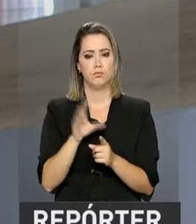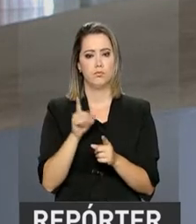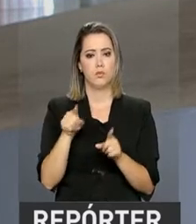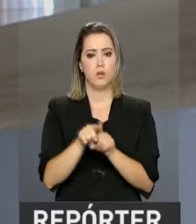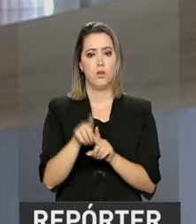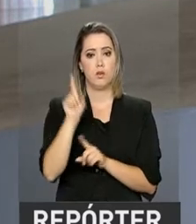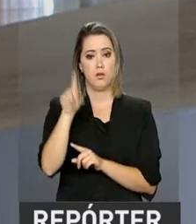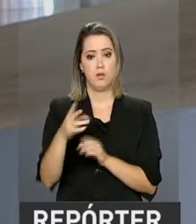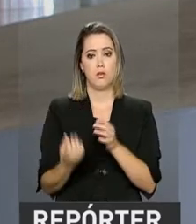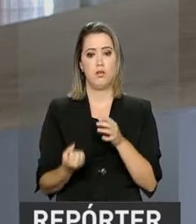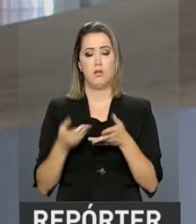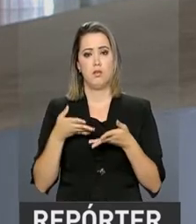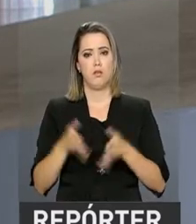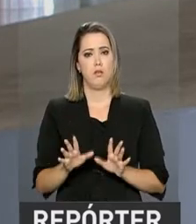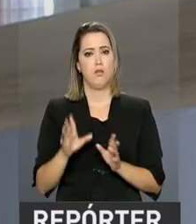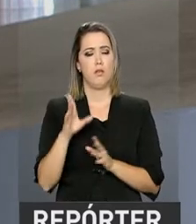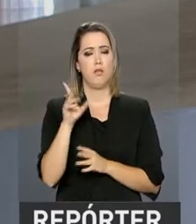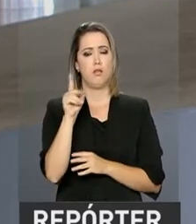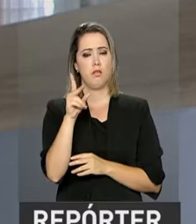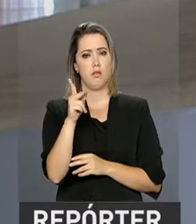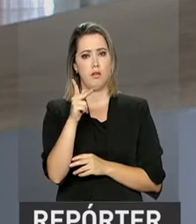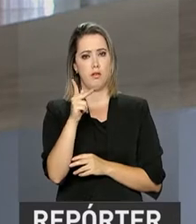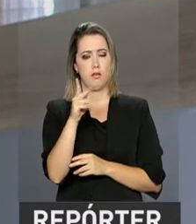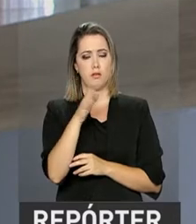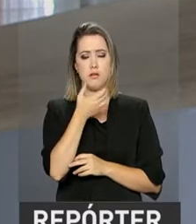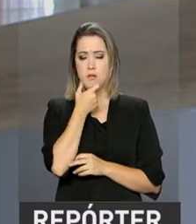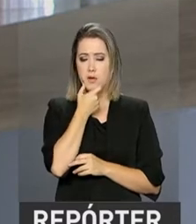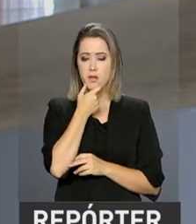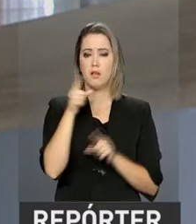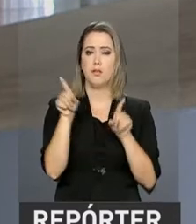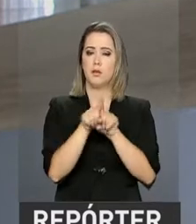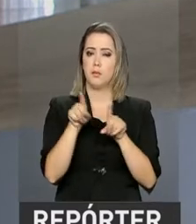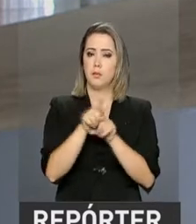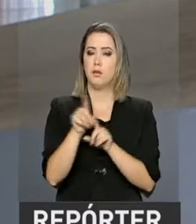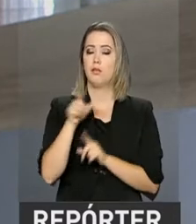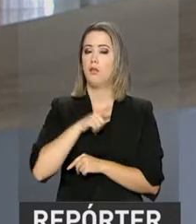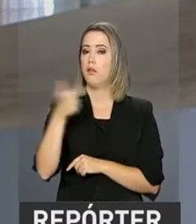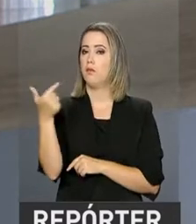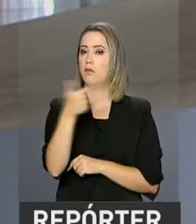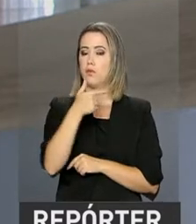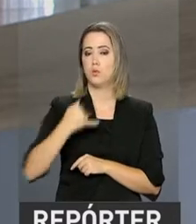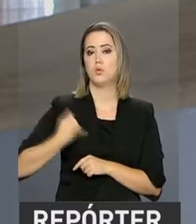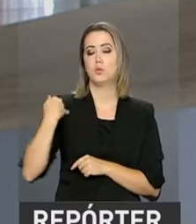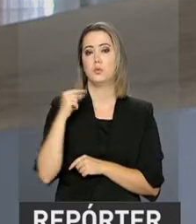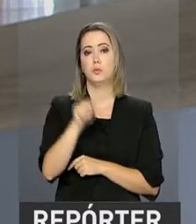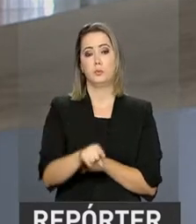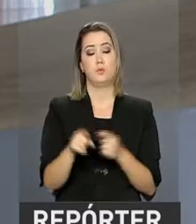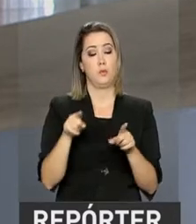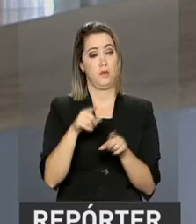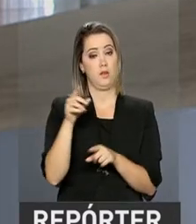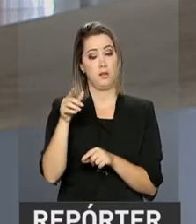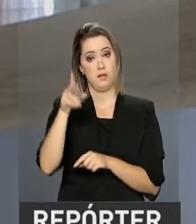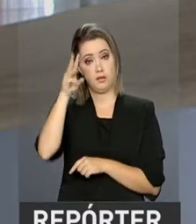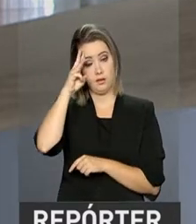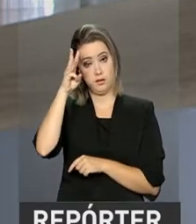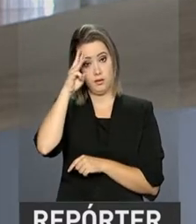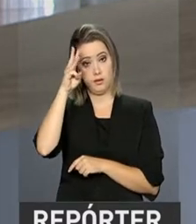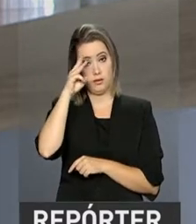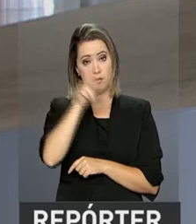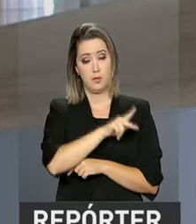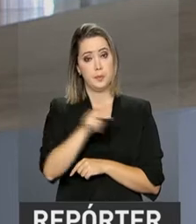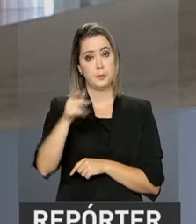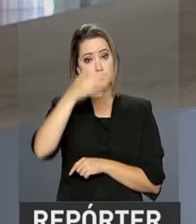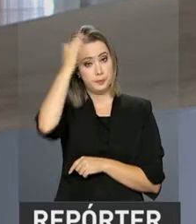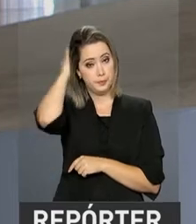é britânico e tem 22 anos também nesta terça-feira o presidente michel temer enviou uma carta à